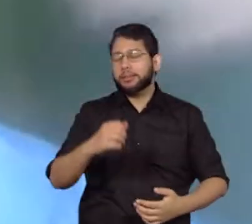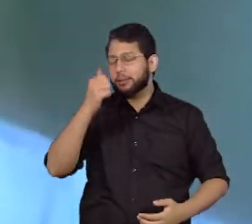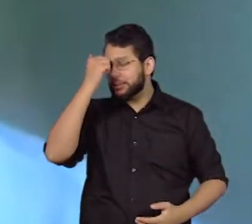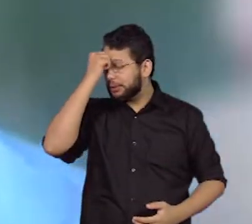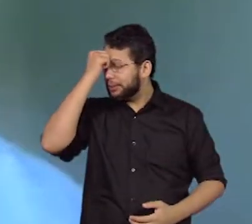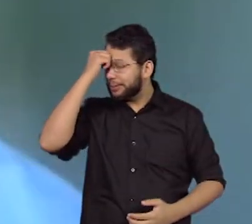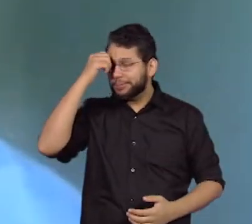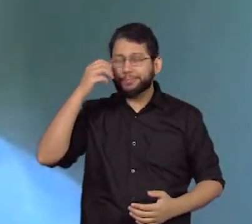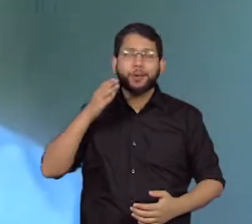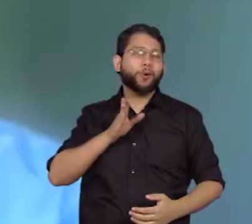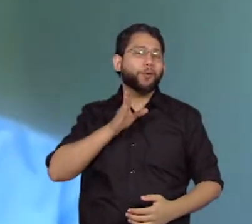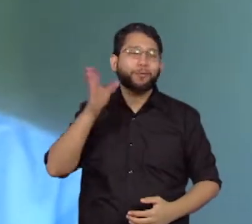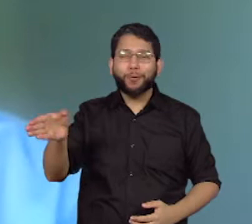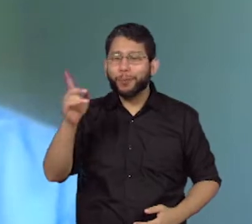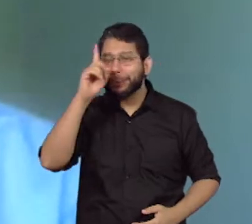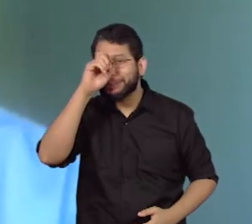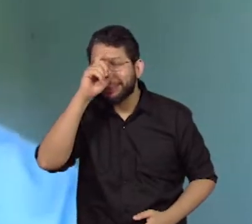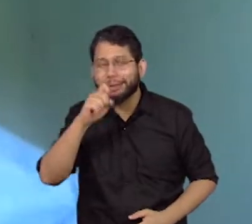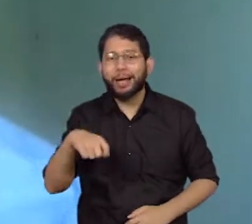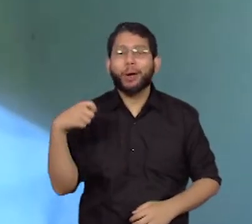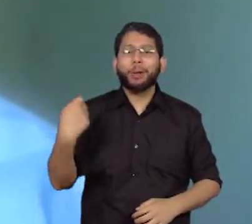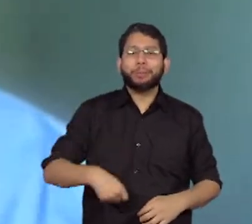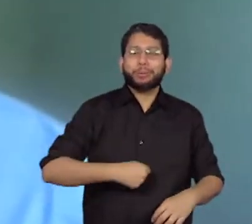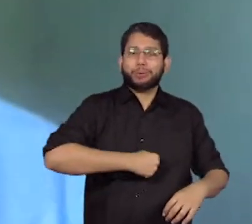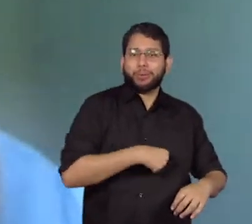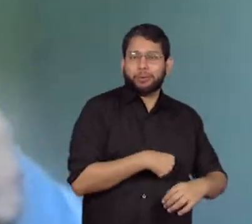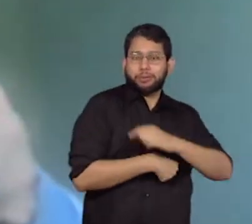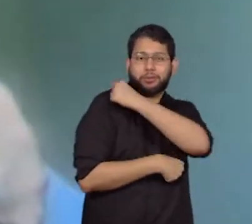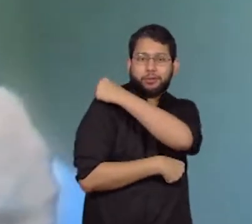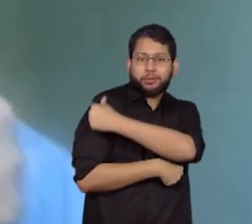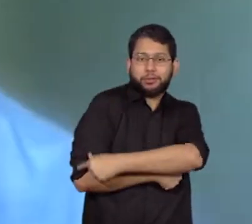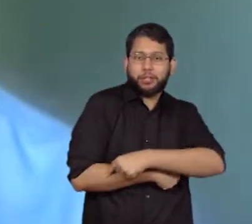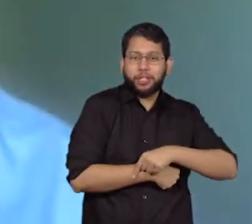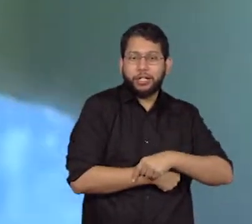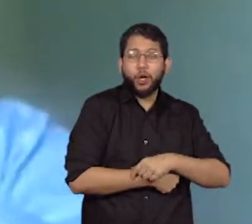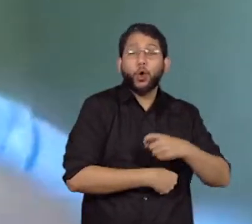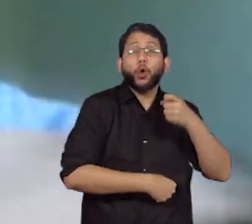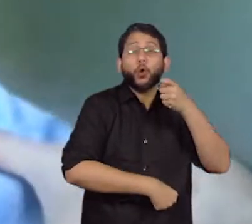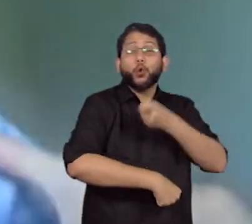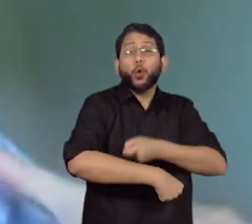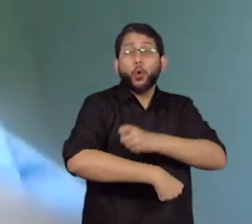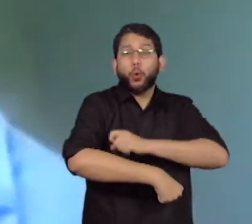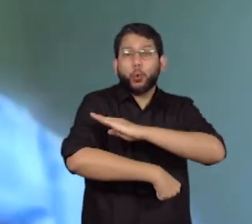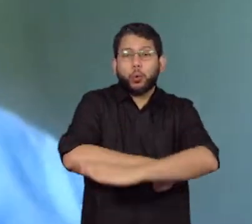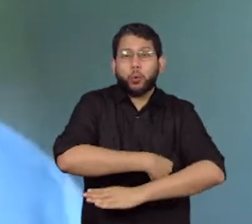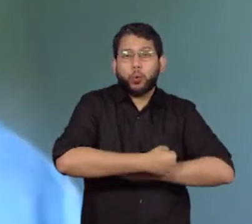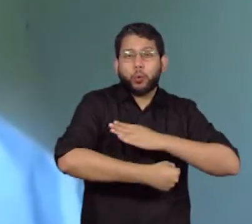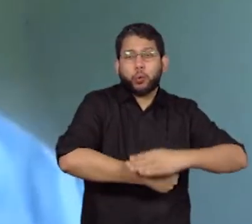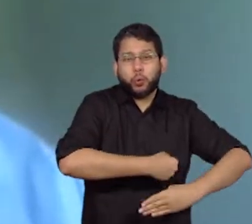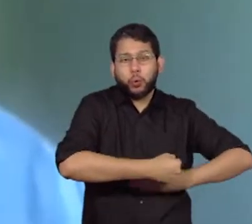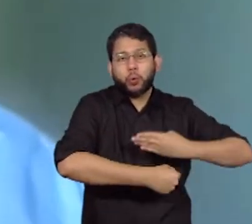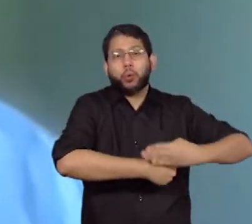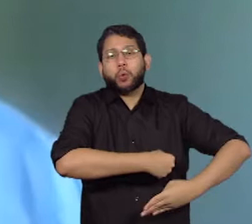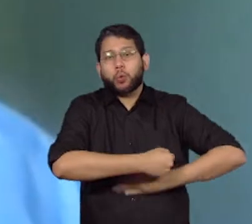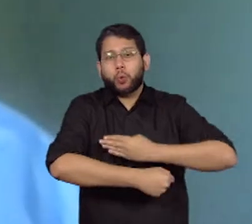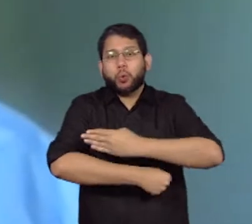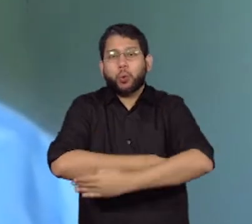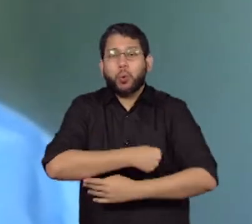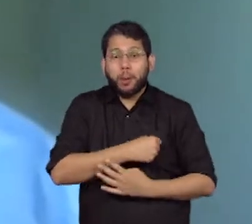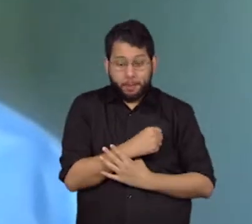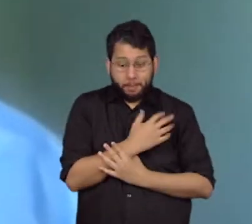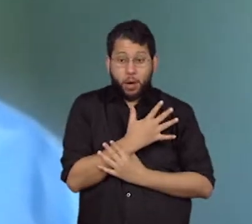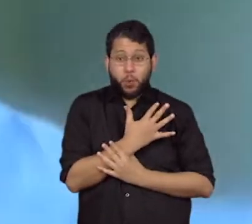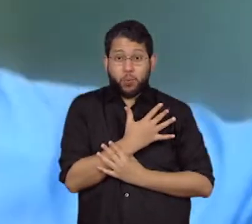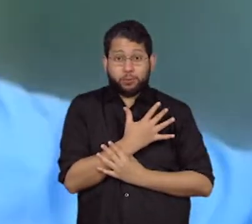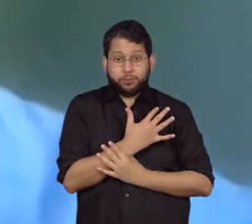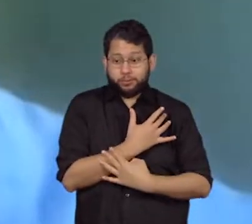Assim, fui para o hospital, me engessaram, e aí eu fiquei com o braço preso, né? Era um colete de gesso, fiquei com o braço preso, ficava só essa mão